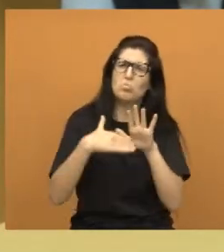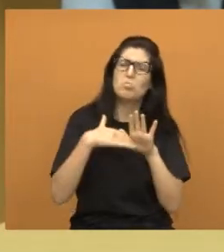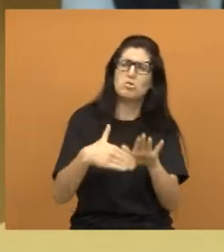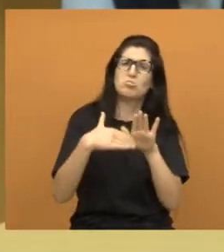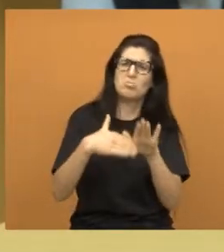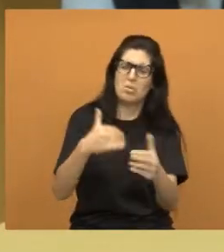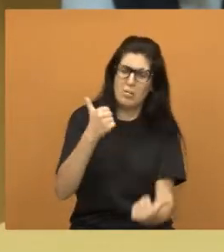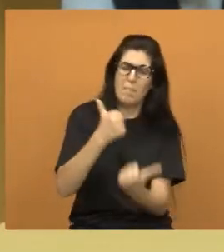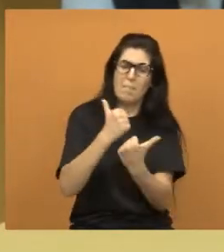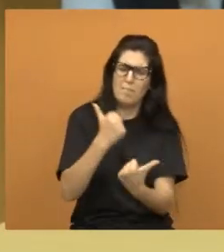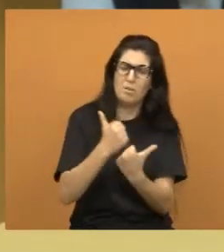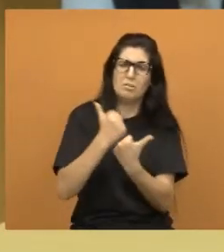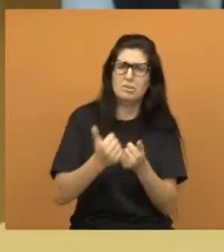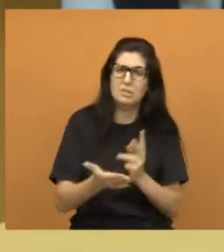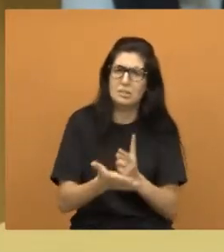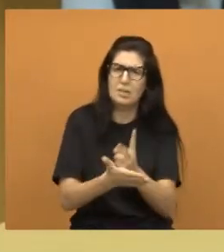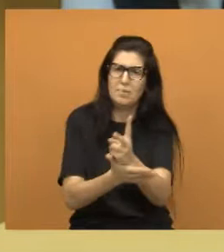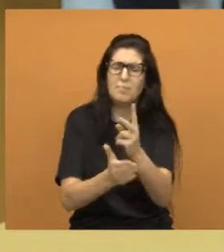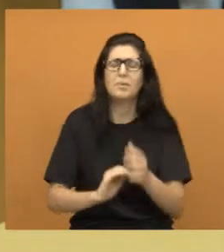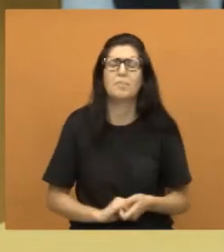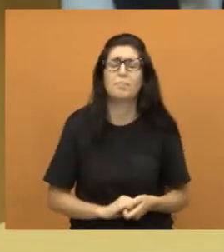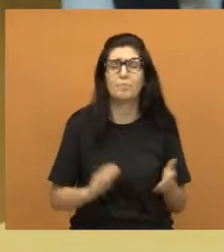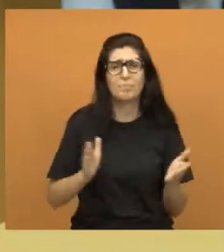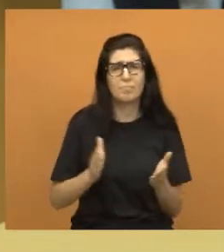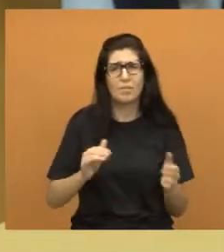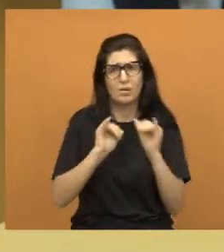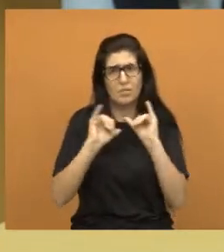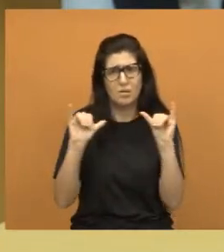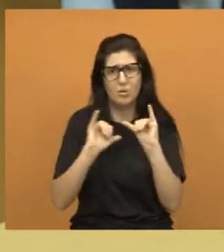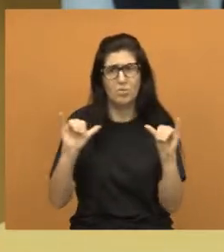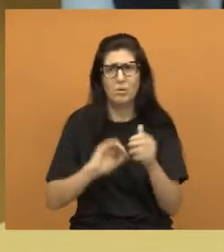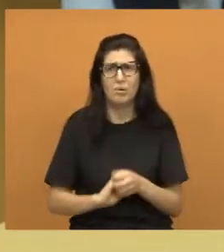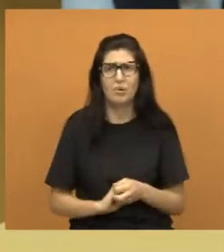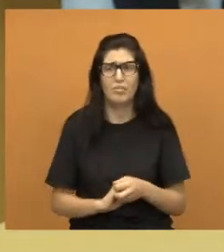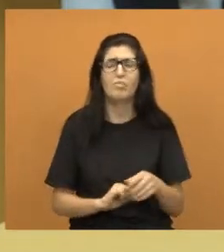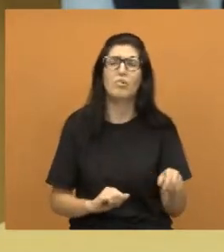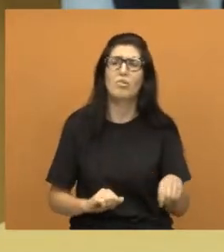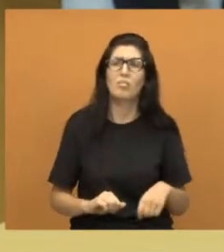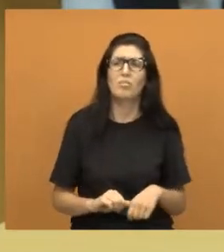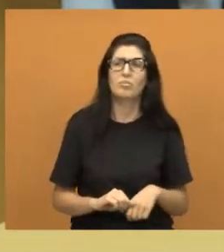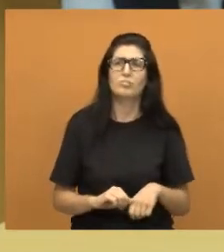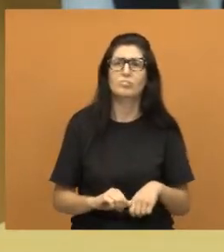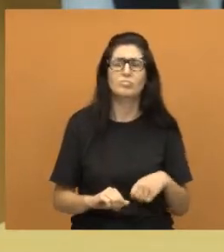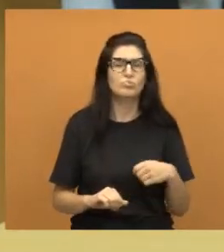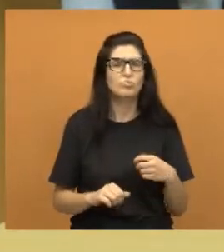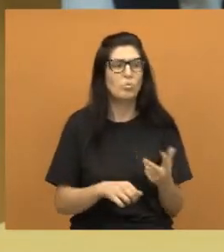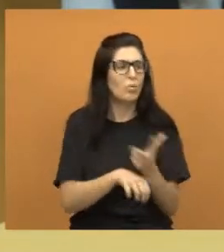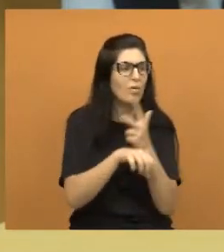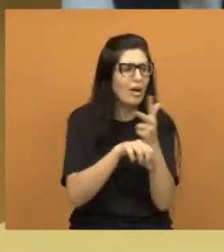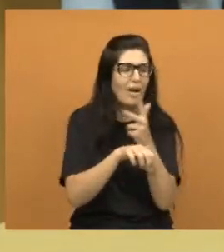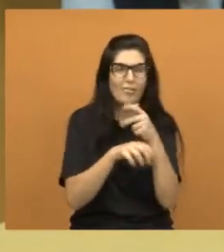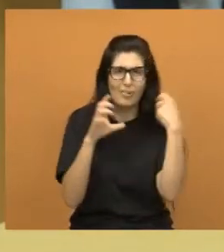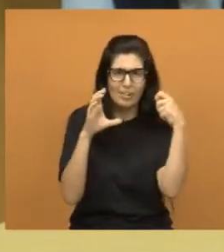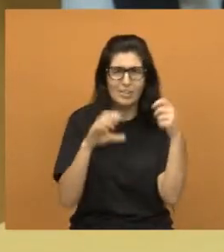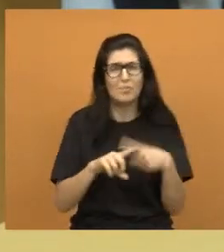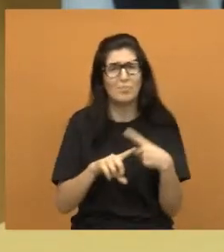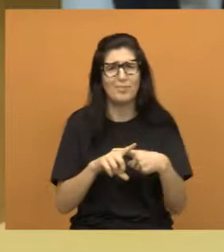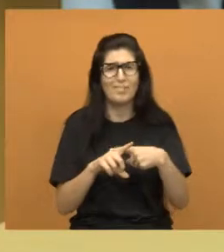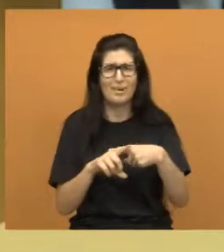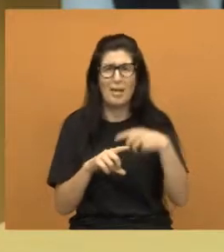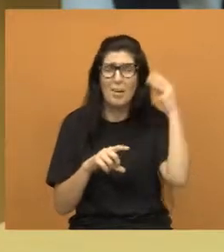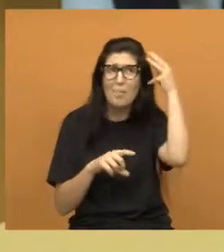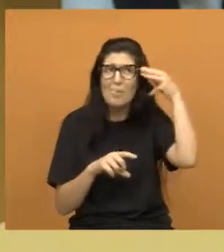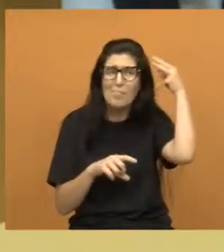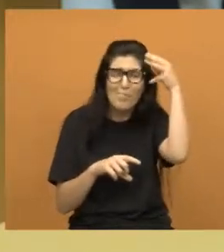Então, desde agora, eu quero dizer a vocês que eu quero gravar isso aqui para não perder, porque minha memória não vai acabar nunca,